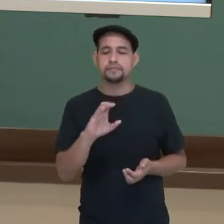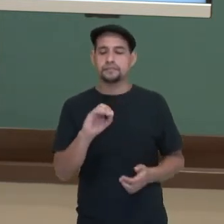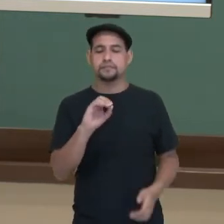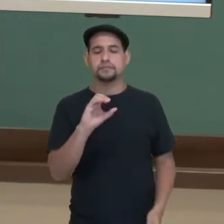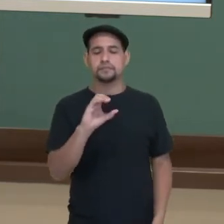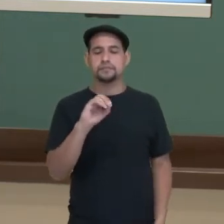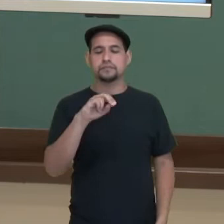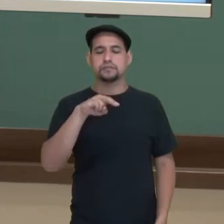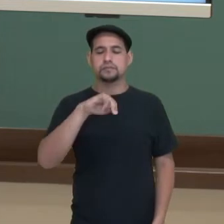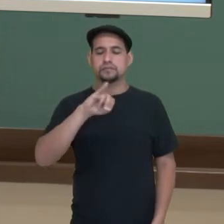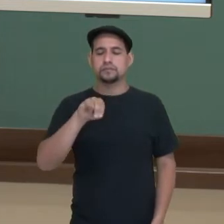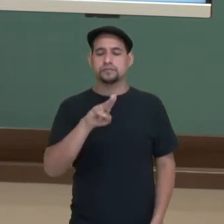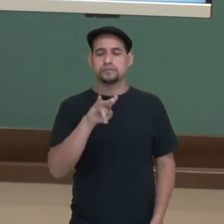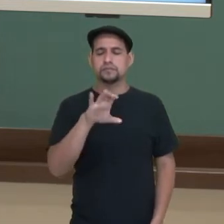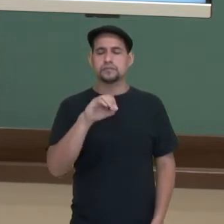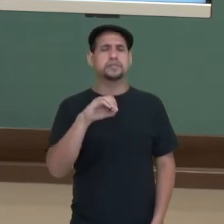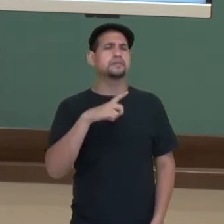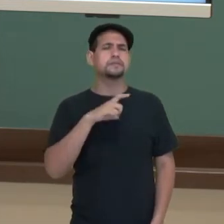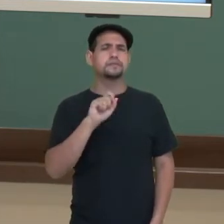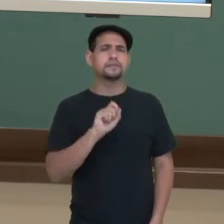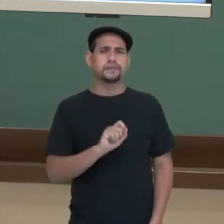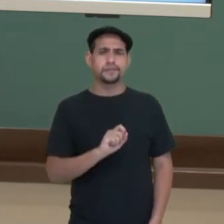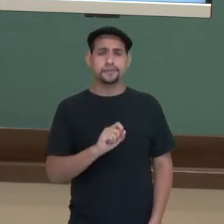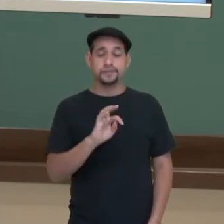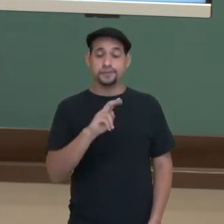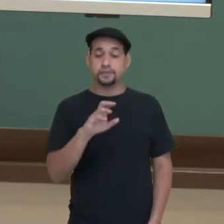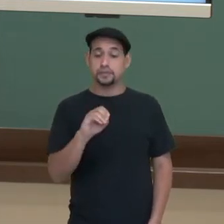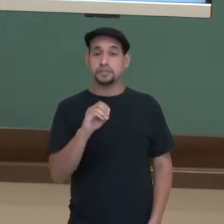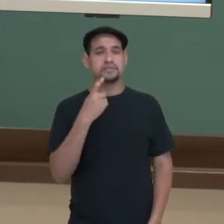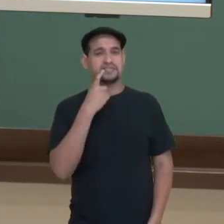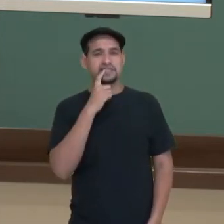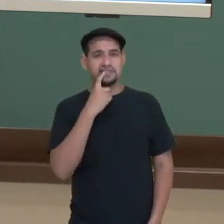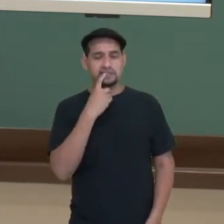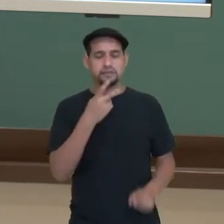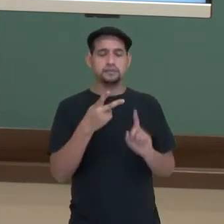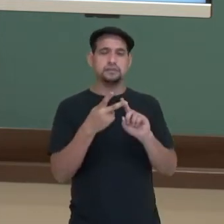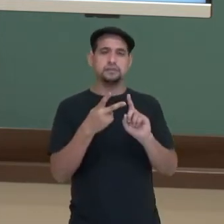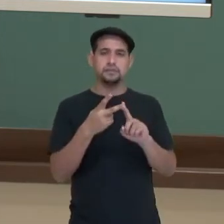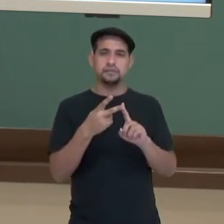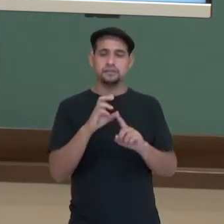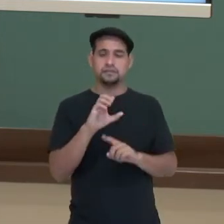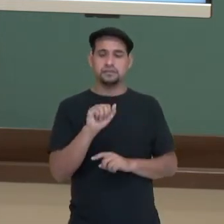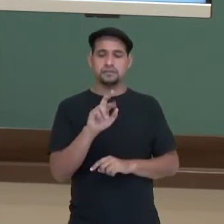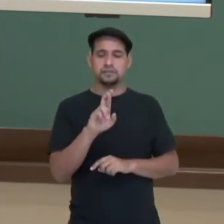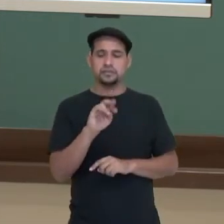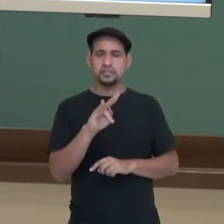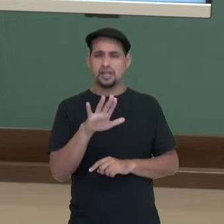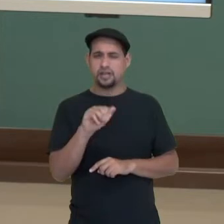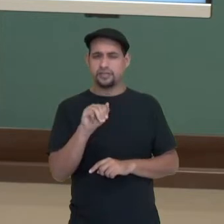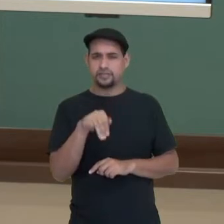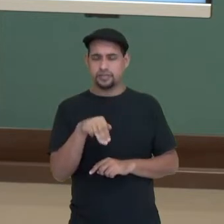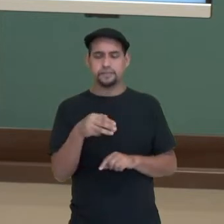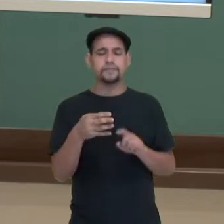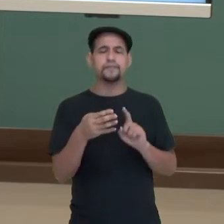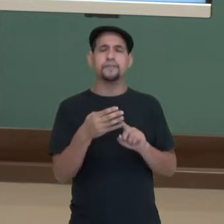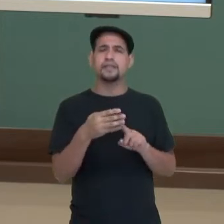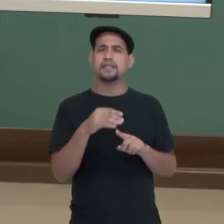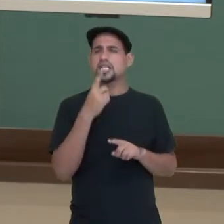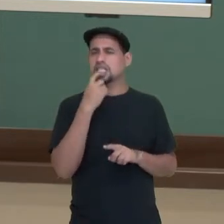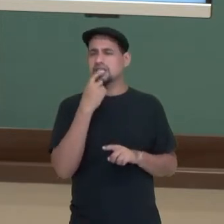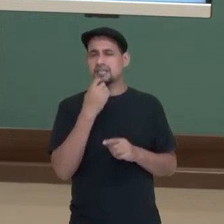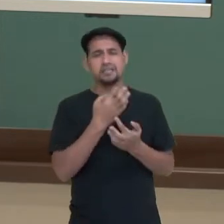Tecido conjuntivo, ele é dividido em tecido ósseo, tecido conjuntivo cartilaginoso, tecido conjuntivo